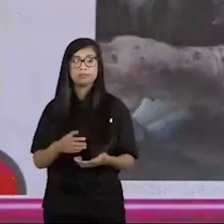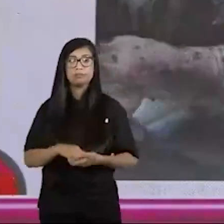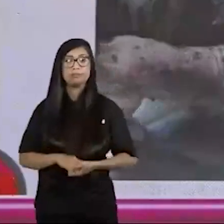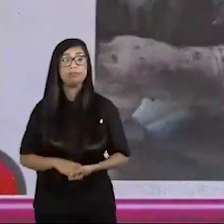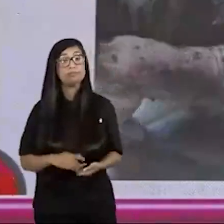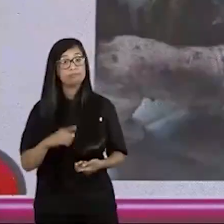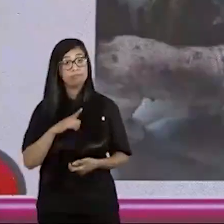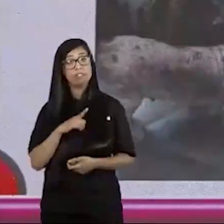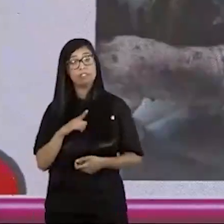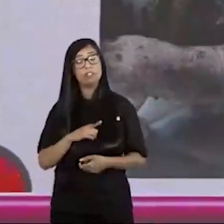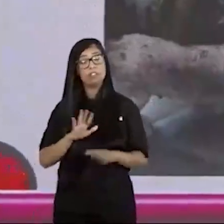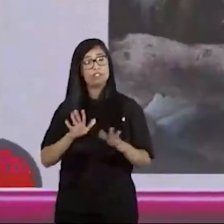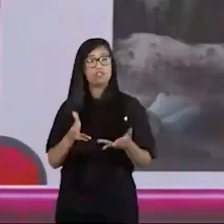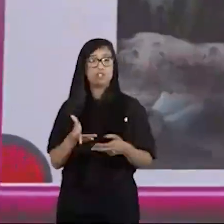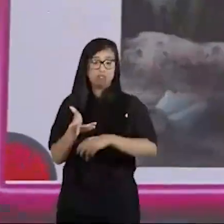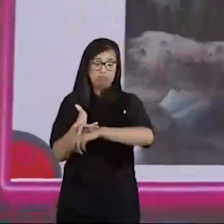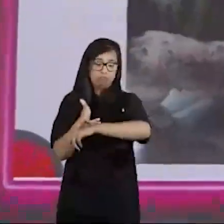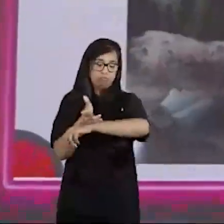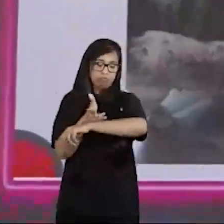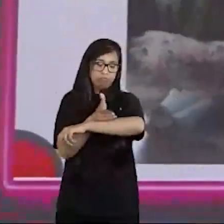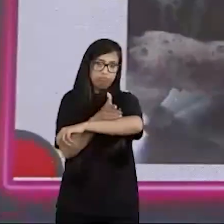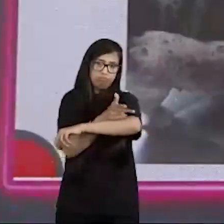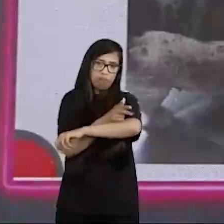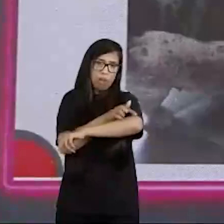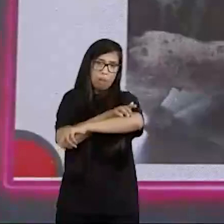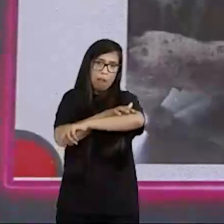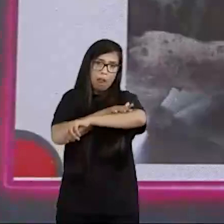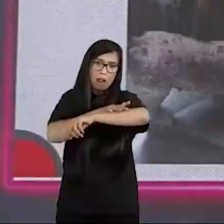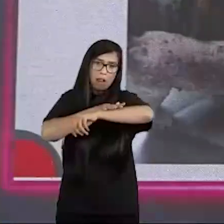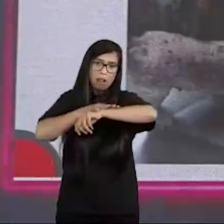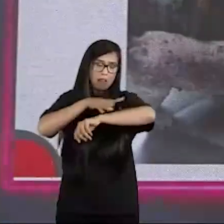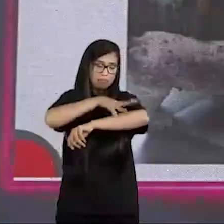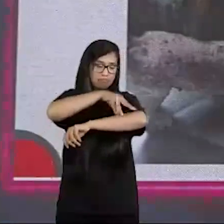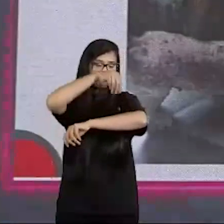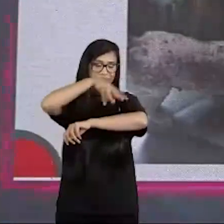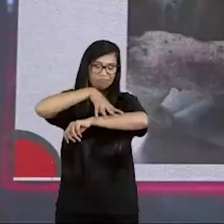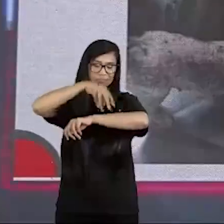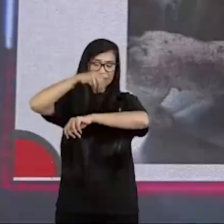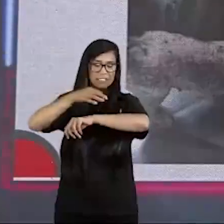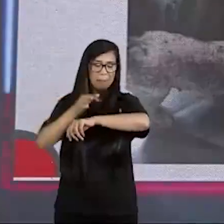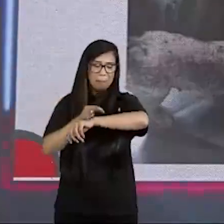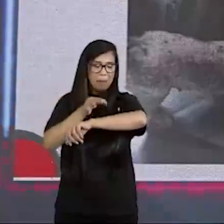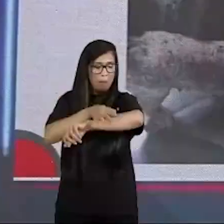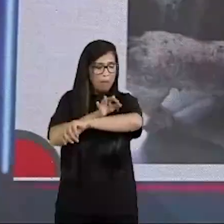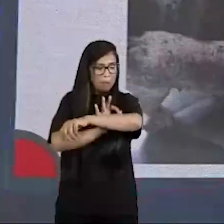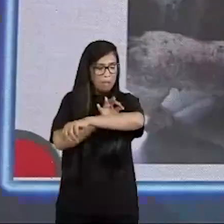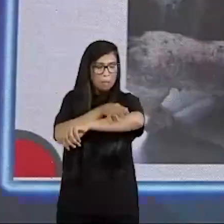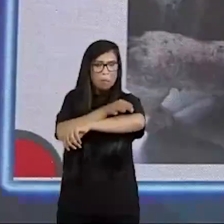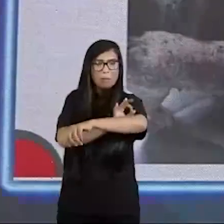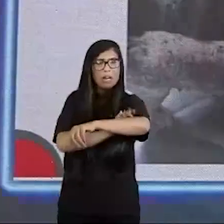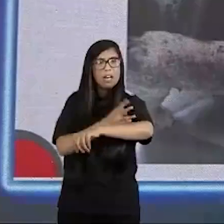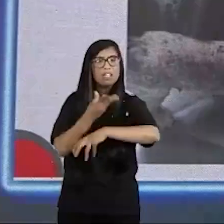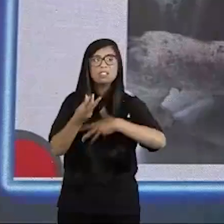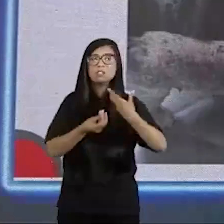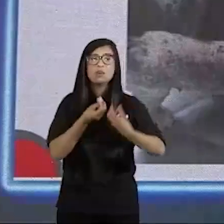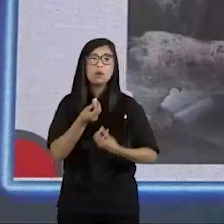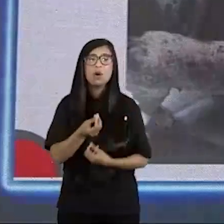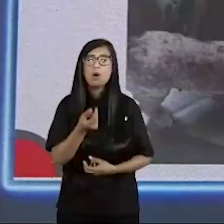crostosas generalizadas, com eritema, com área de hiperpigmentação, liquenificação, quais são as